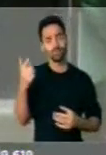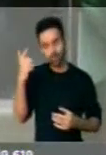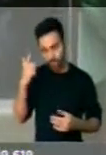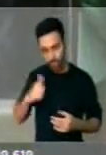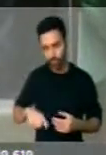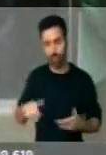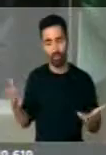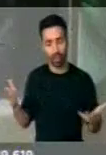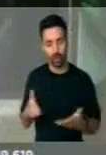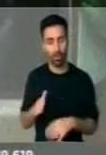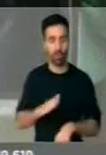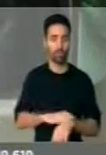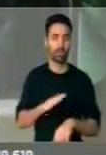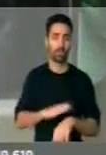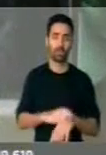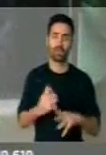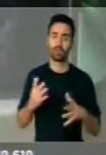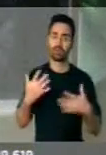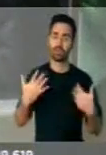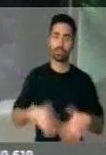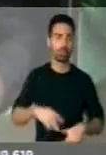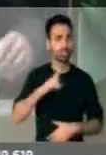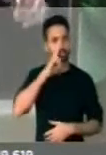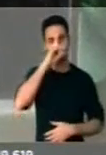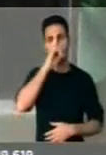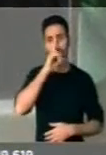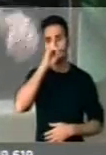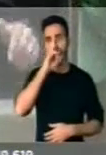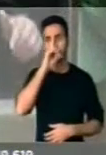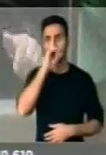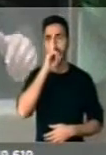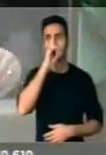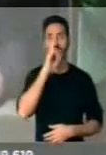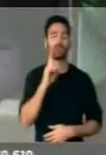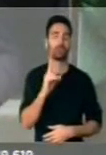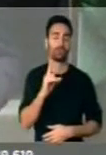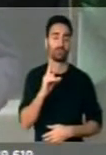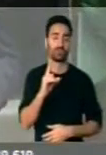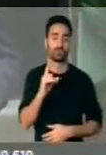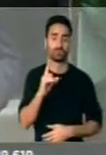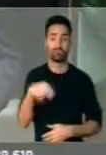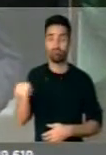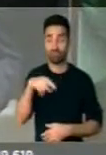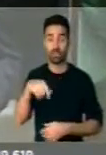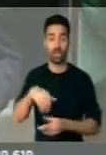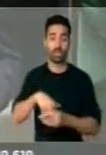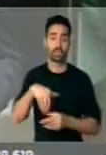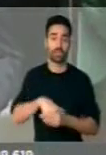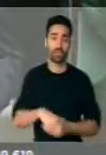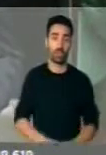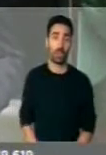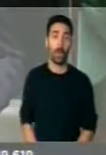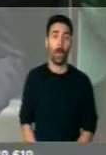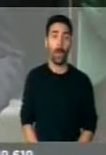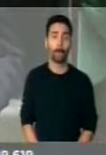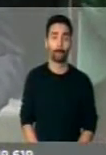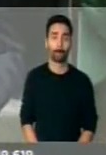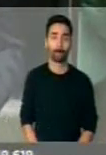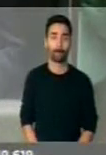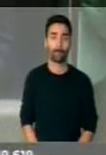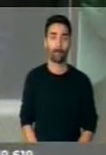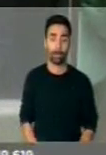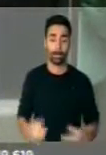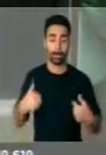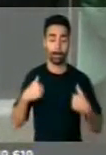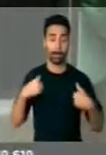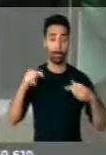esse momento perigoso que a gente volta nestas eleições, senhores e senhoras parlamentares. Eu